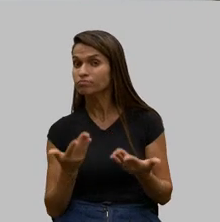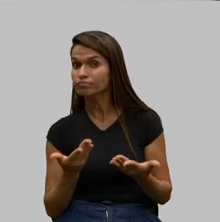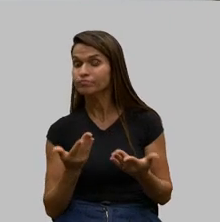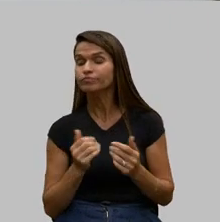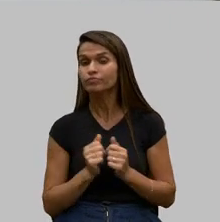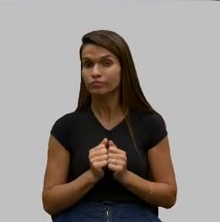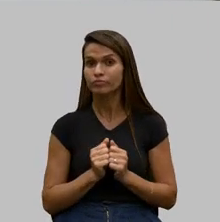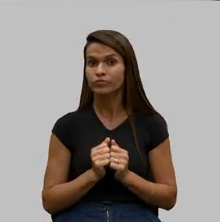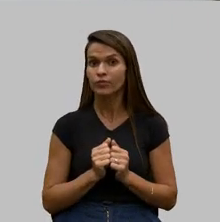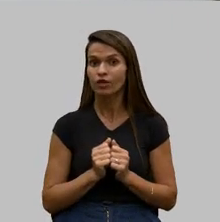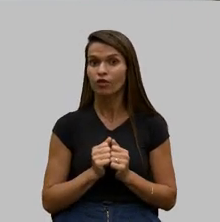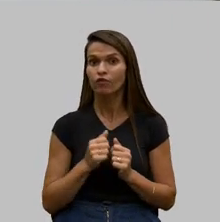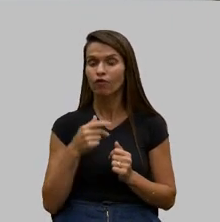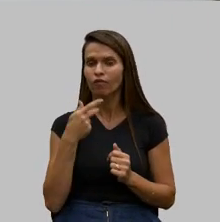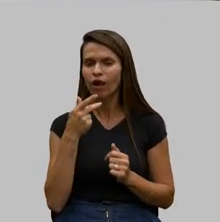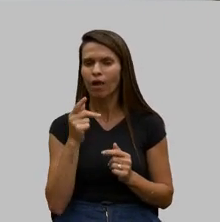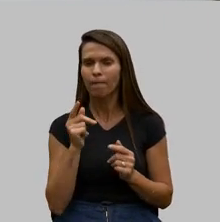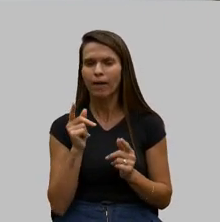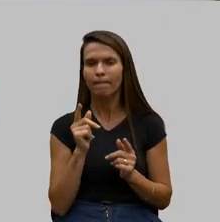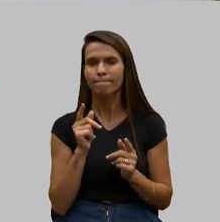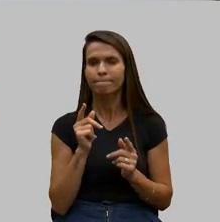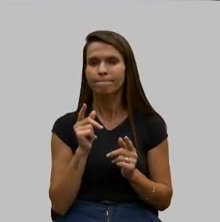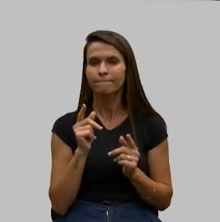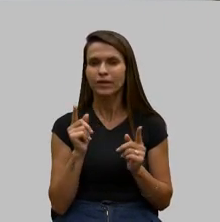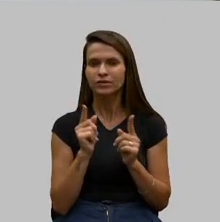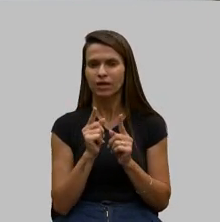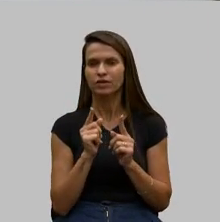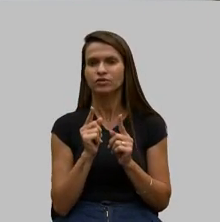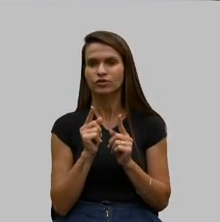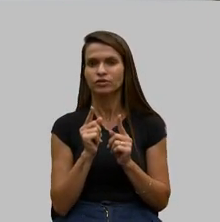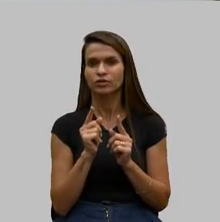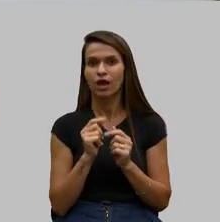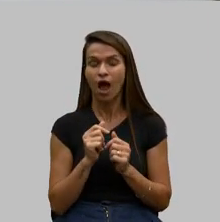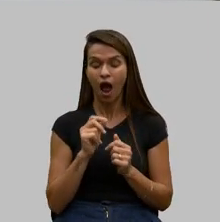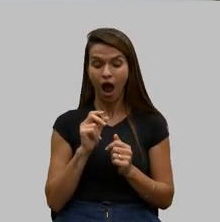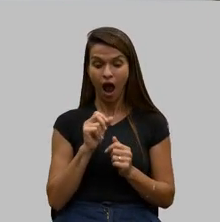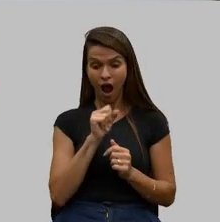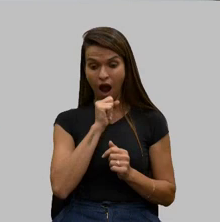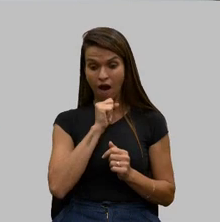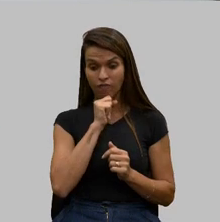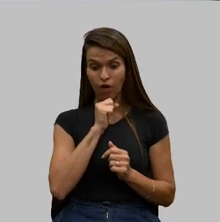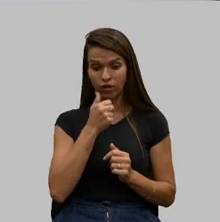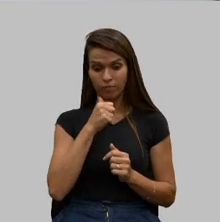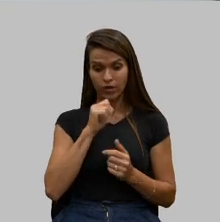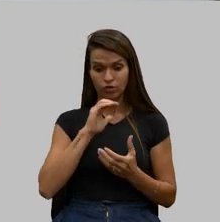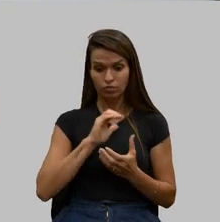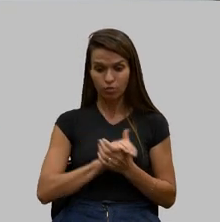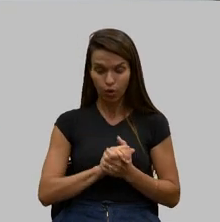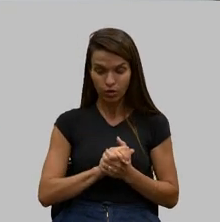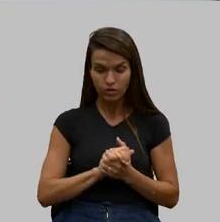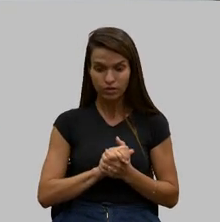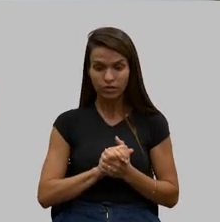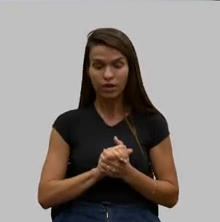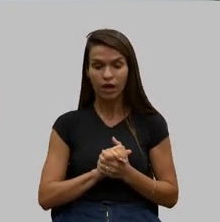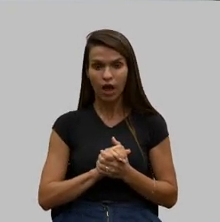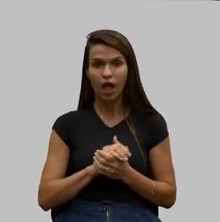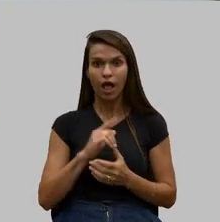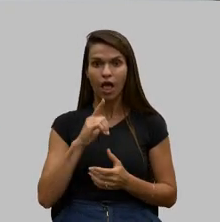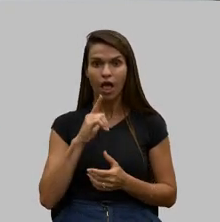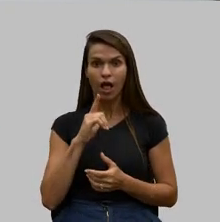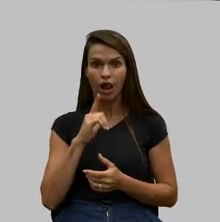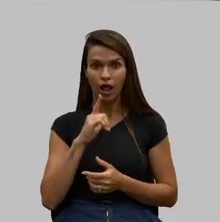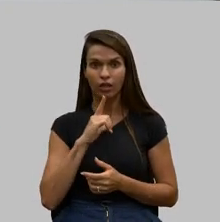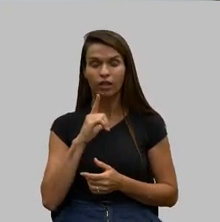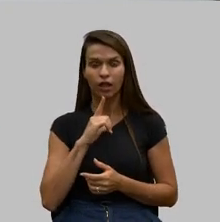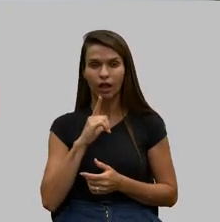vou falar uma passagem aqui bem pequenininha a avó da minha esposa ela ela tem uma cri ela